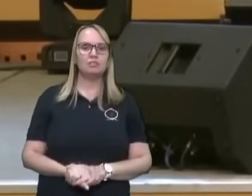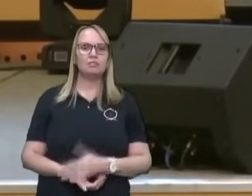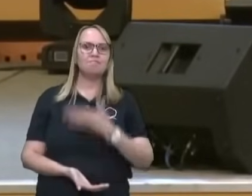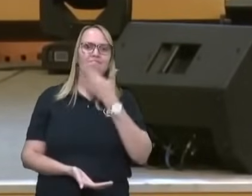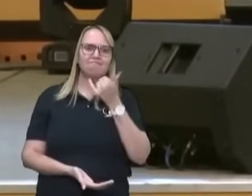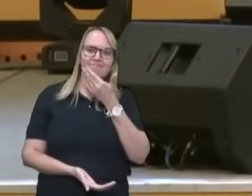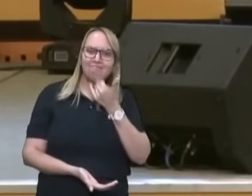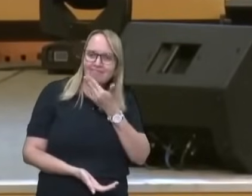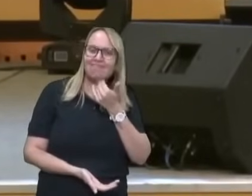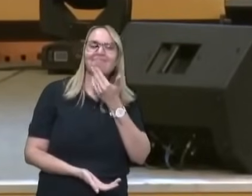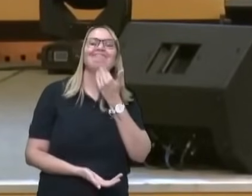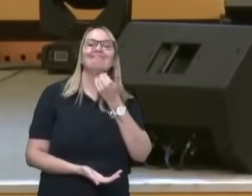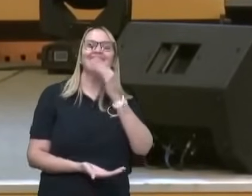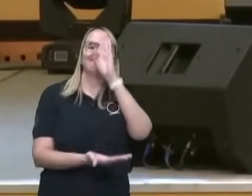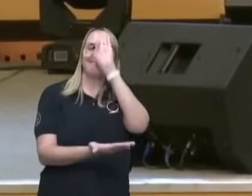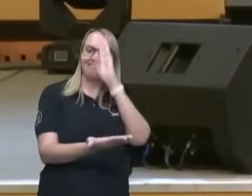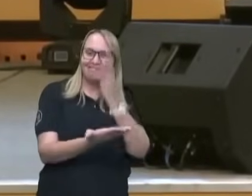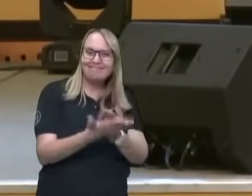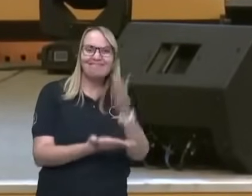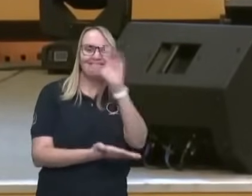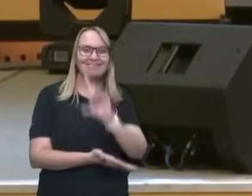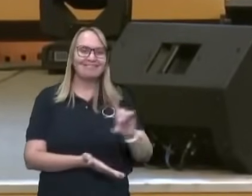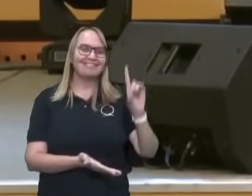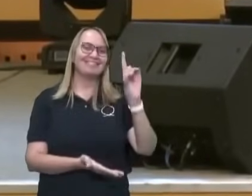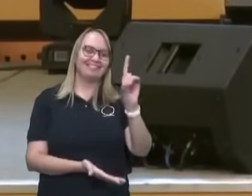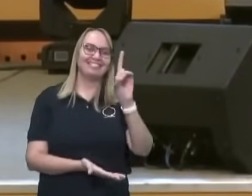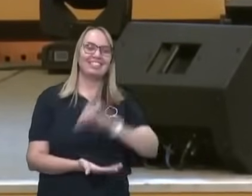pena confiar em Deus.